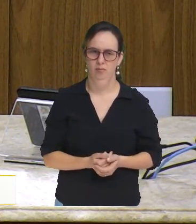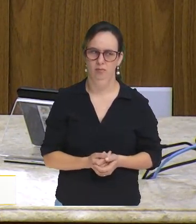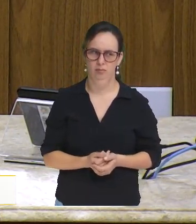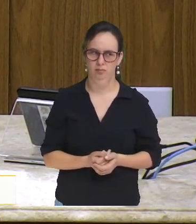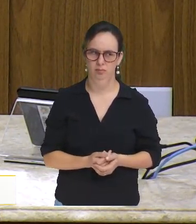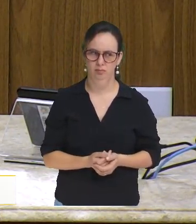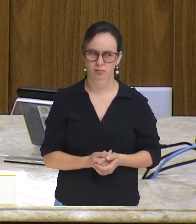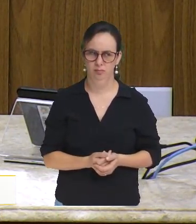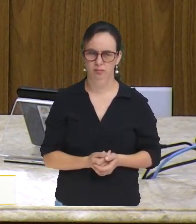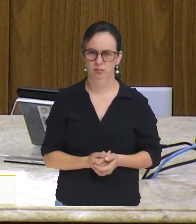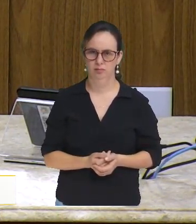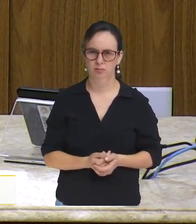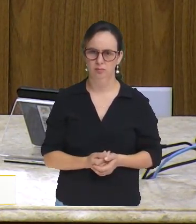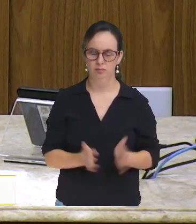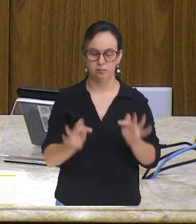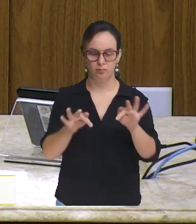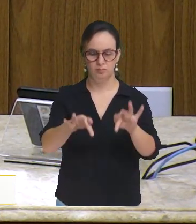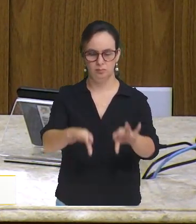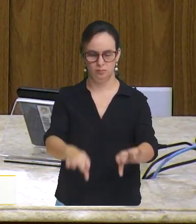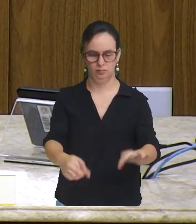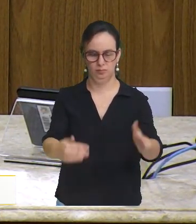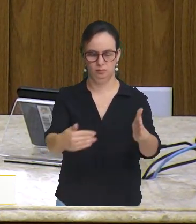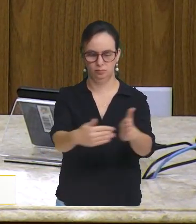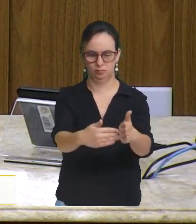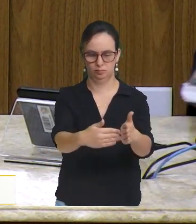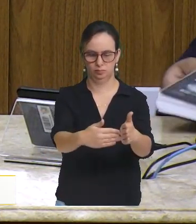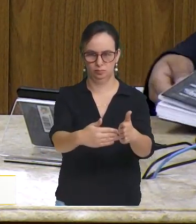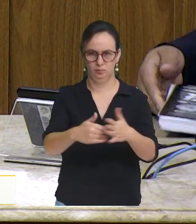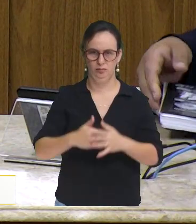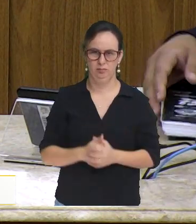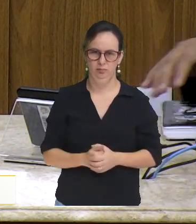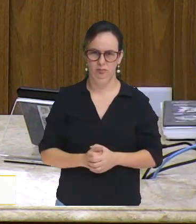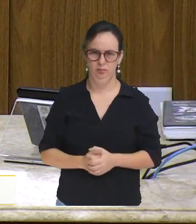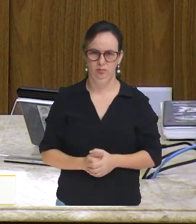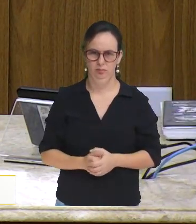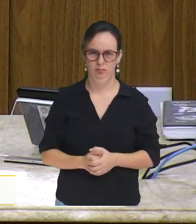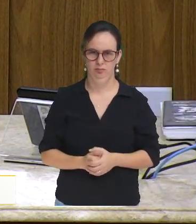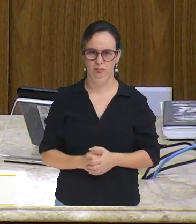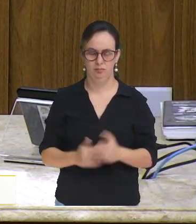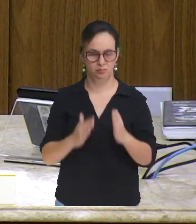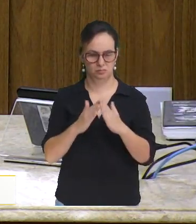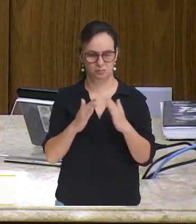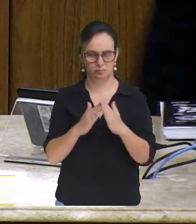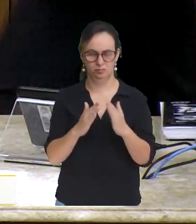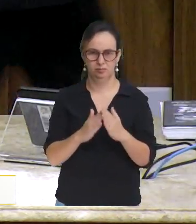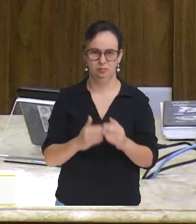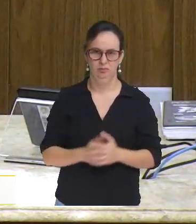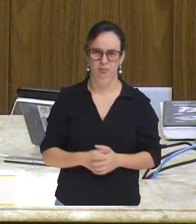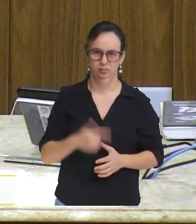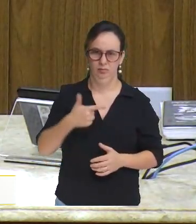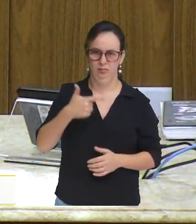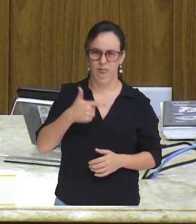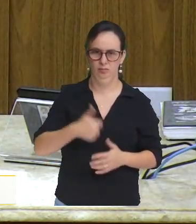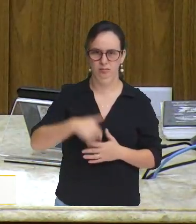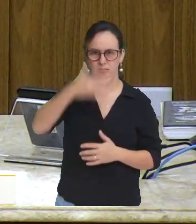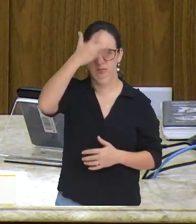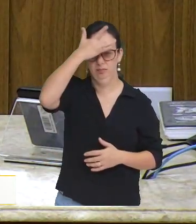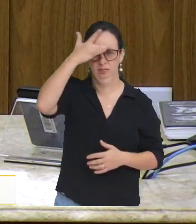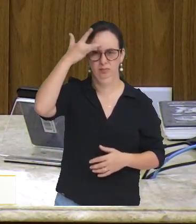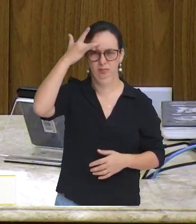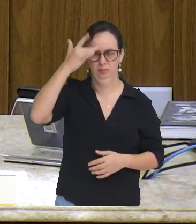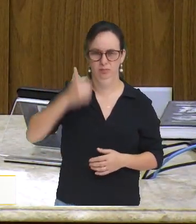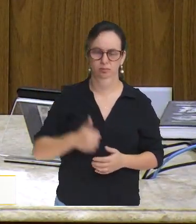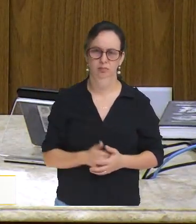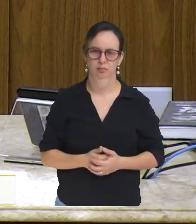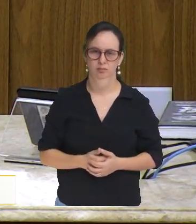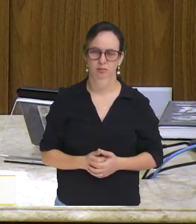ela termina no terreno dessas pessoas, aí, Alberi Pereira de Lima Rodrigues e da Valquíria